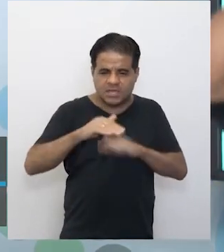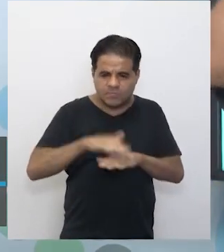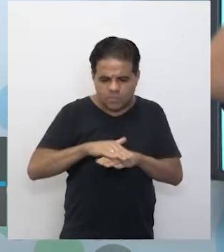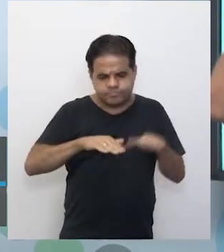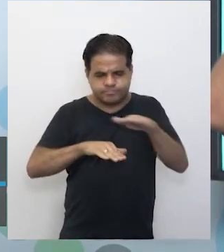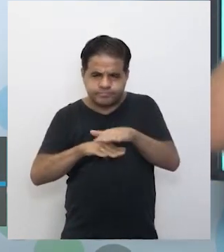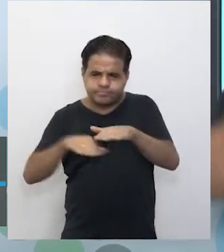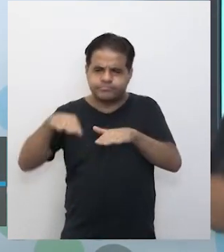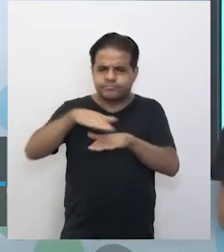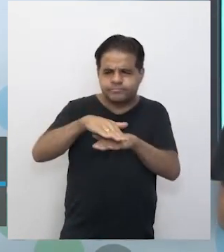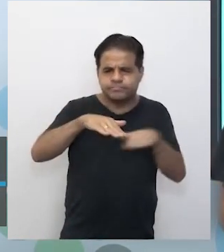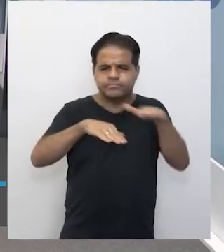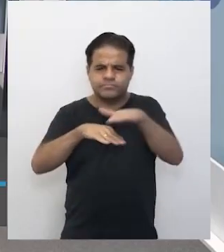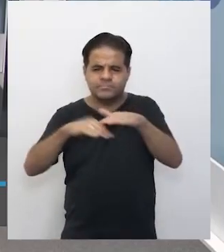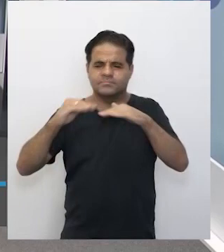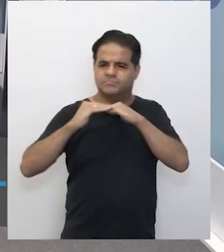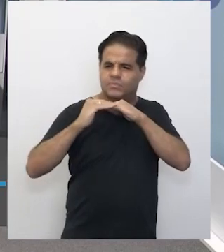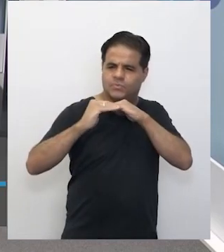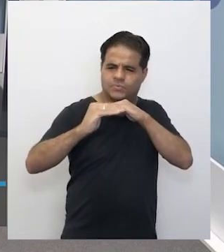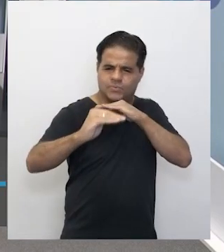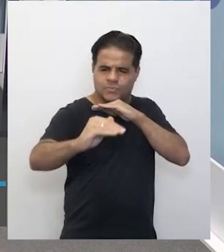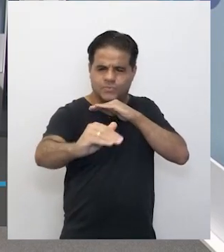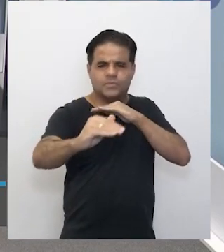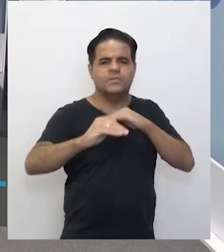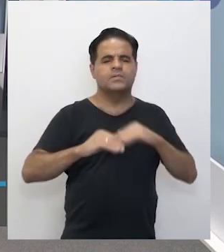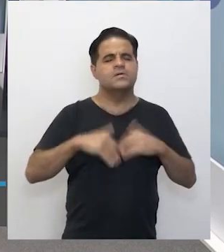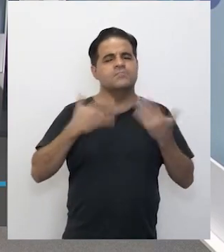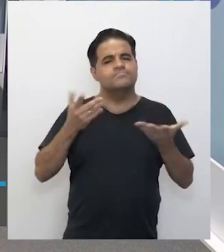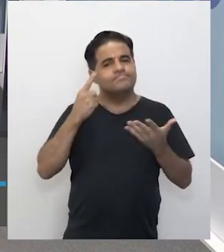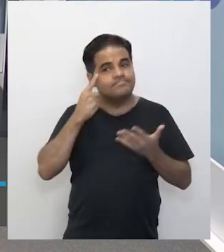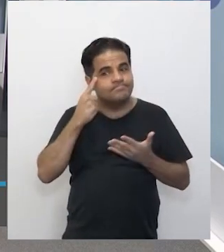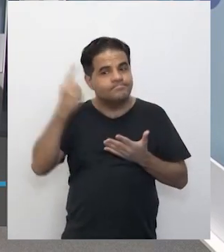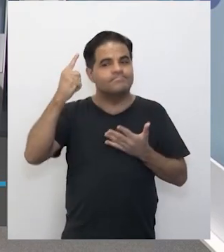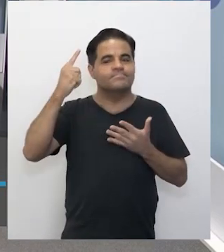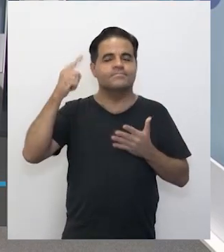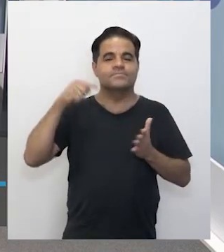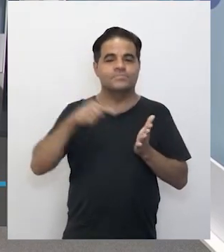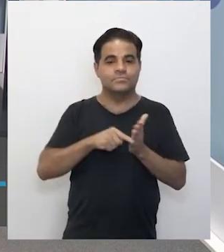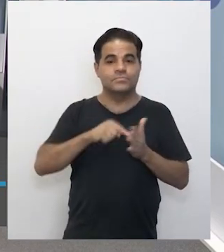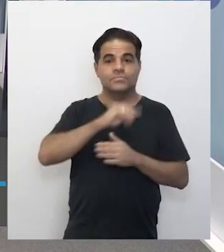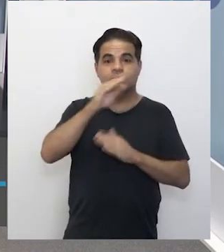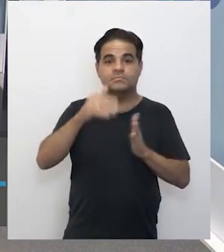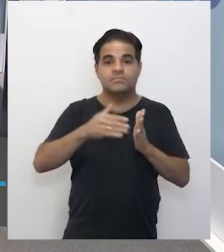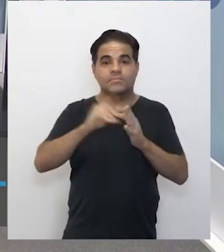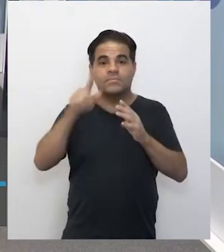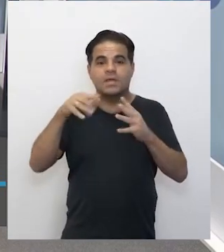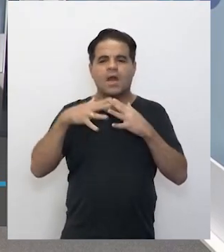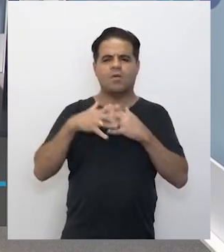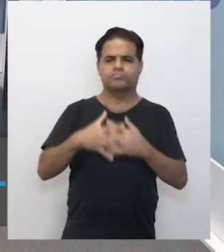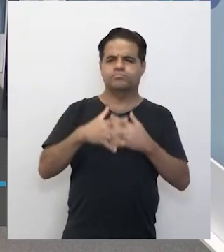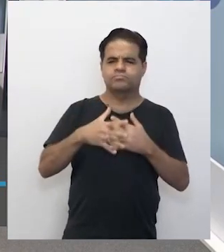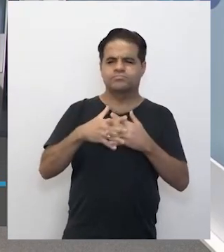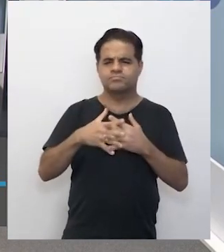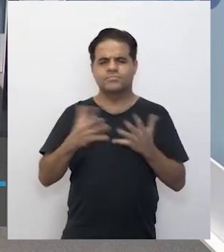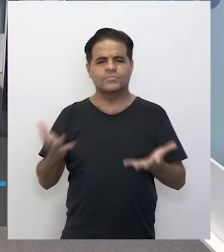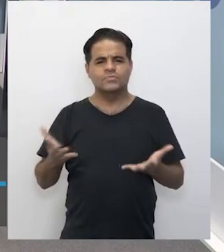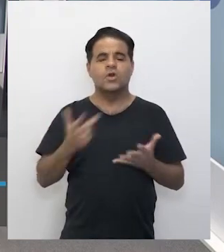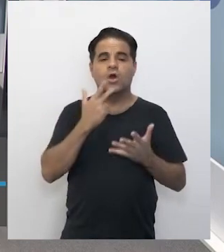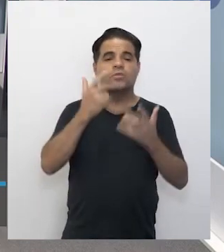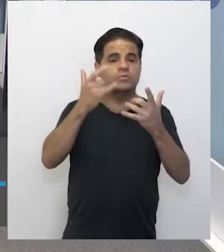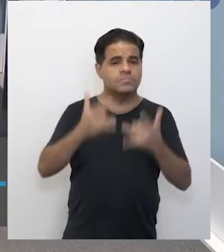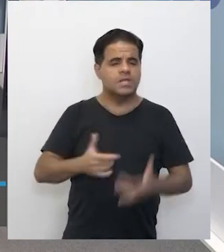né? Uma por cima da outra. Então a gente está chegando num ponto aqui que está ficando tudo cada vez mais confuso. Porque eu estou